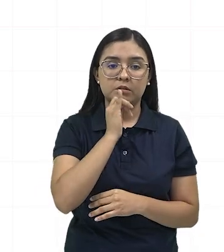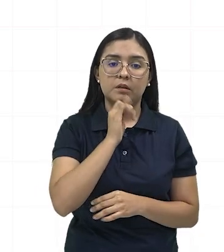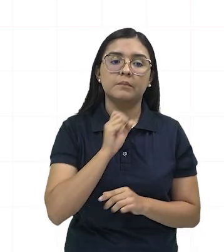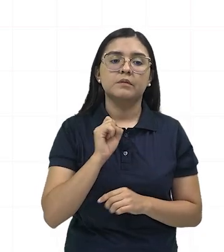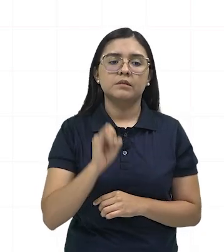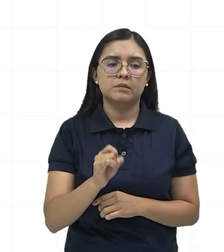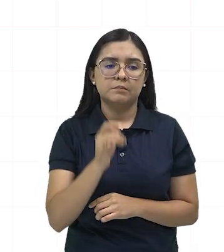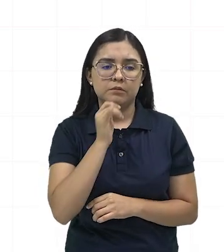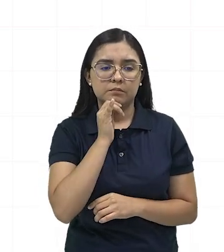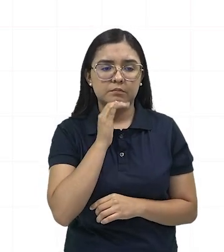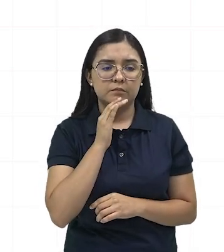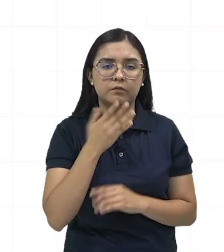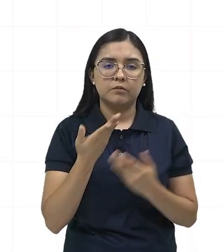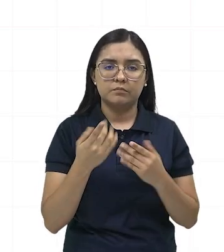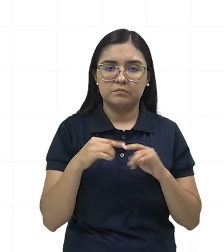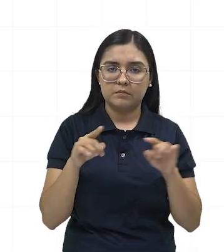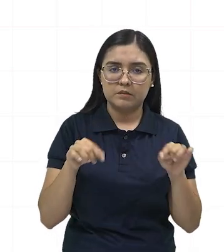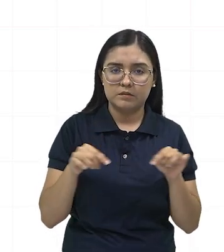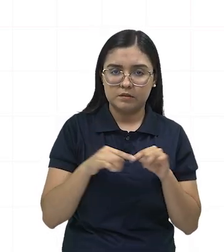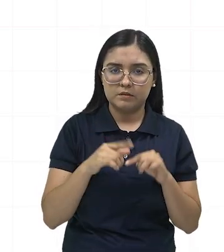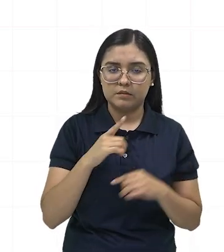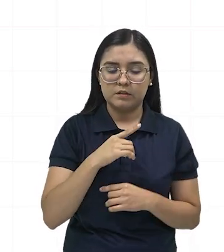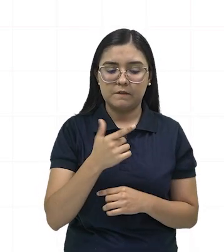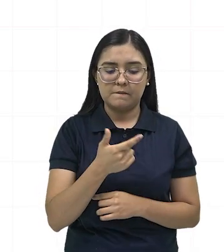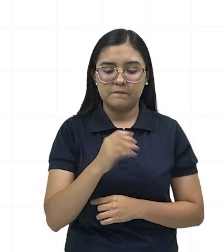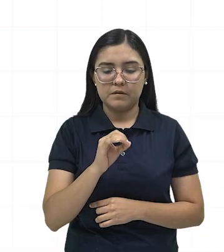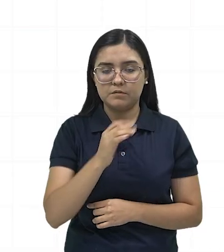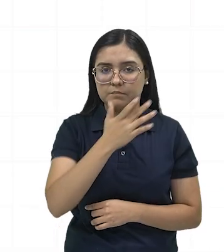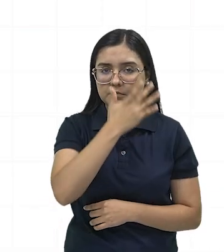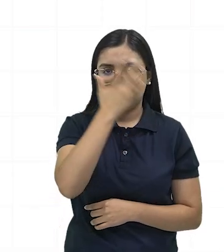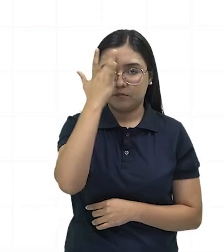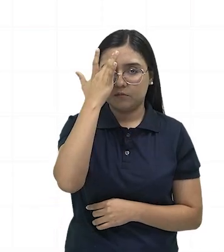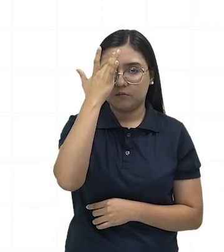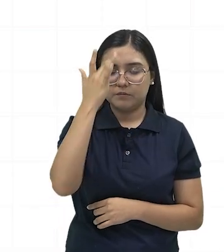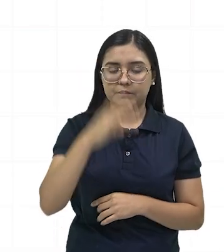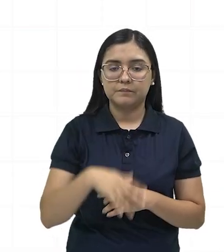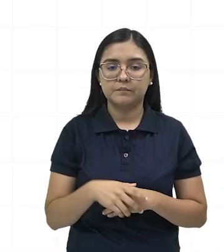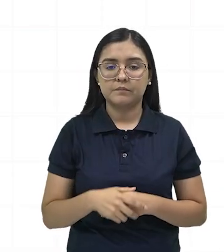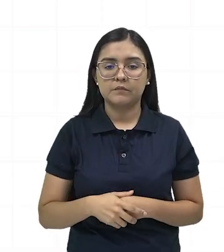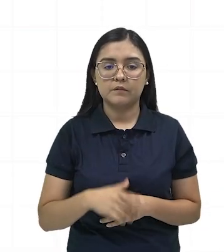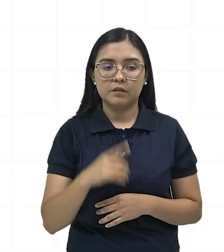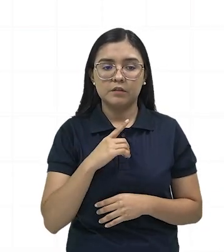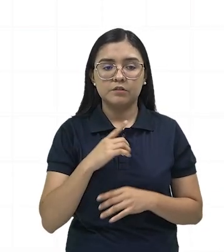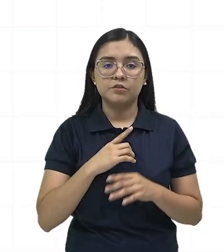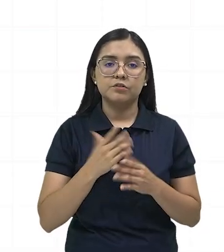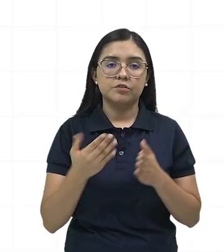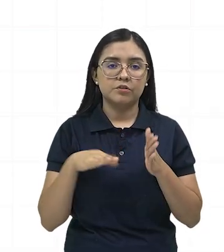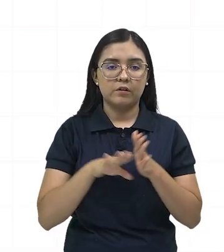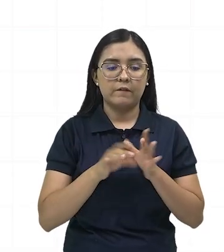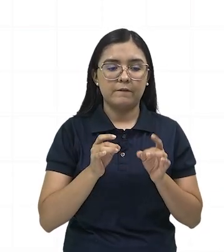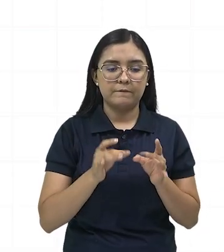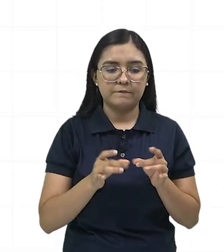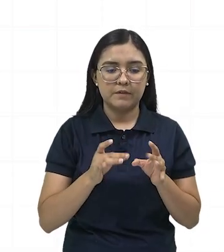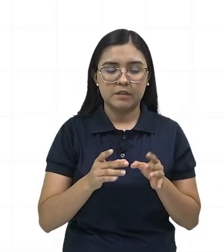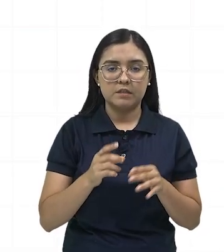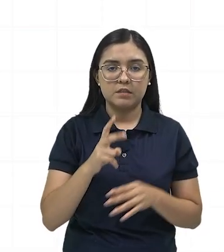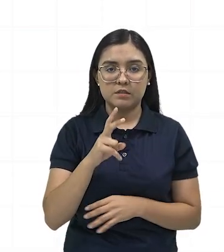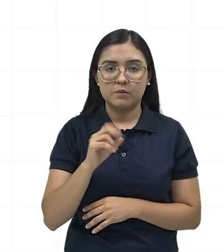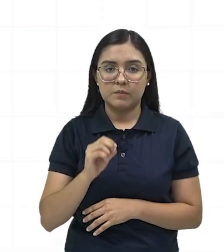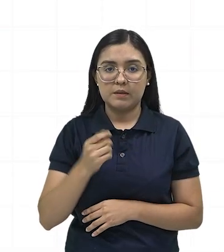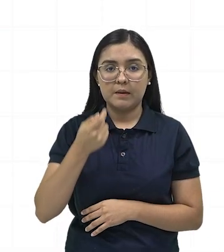uma sala que tenha 20 pessoas e chego ali vendendo 50